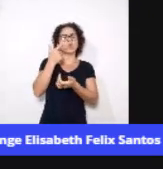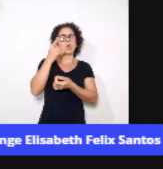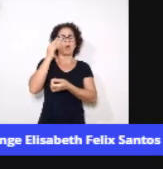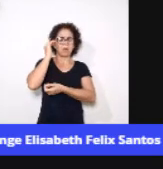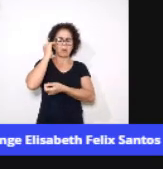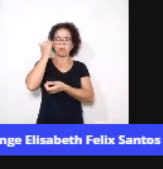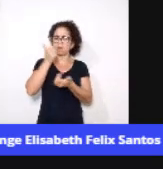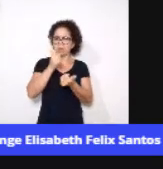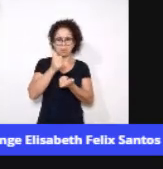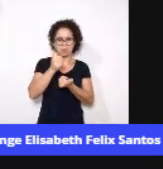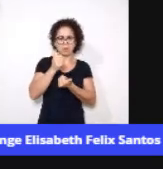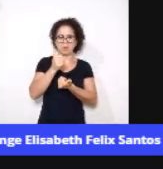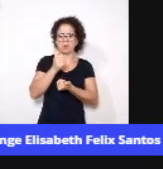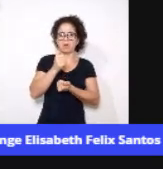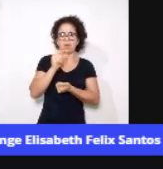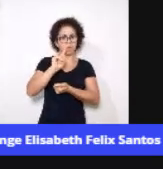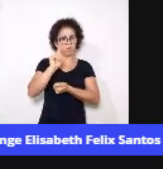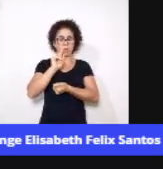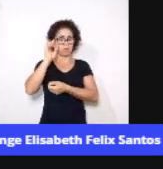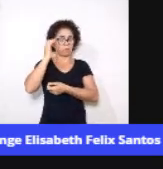não pôde, de maneira